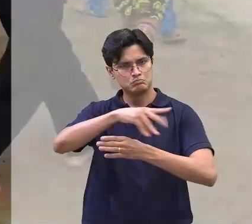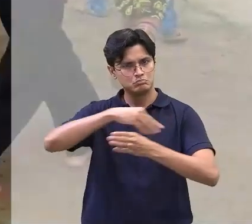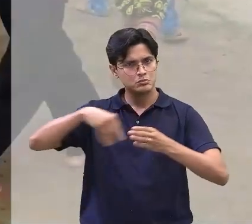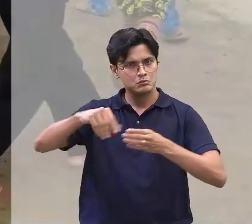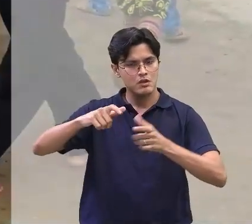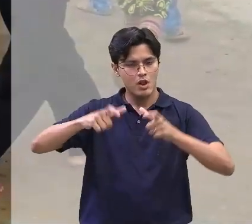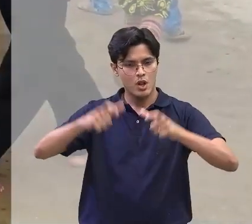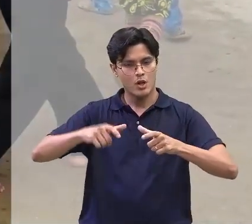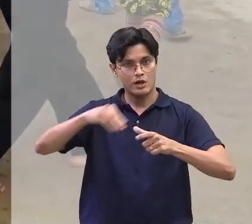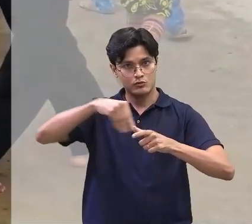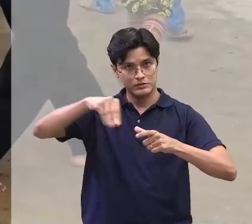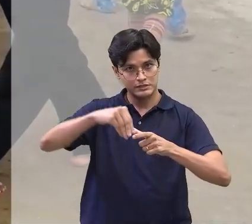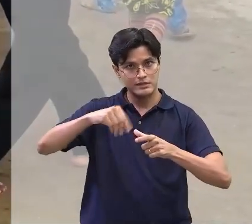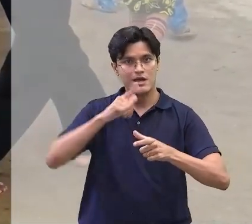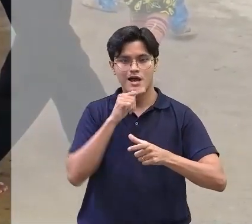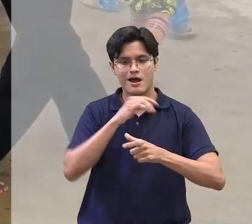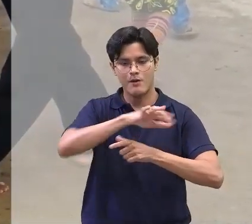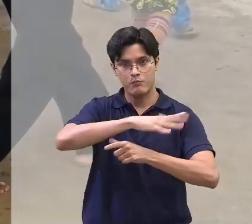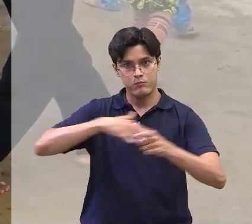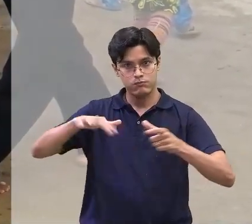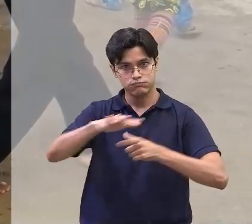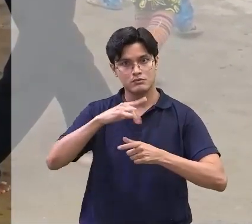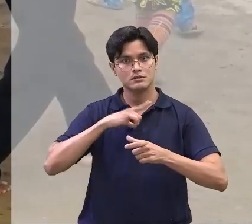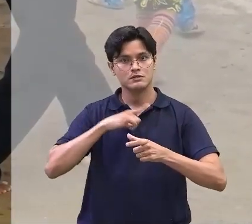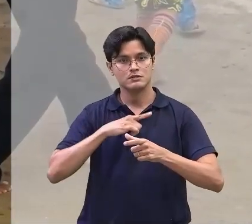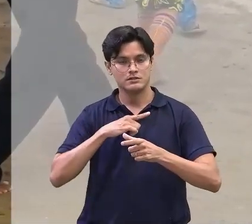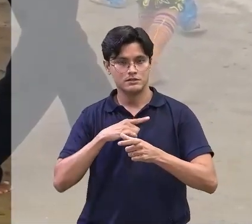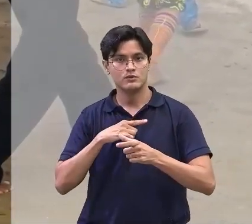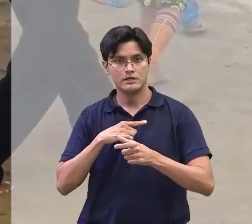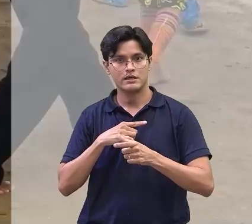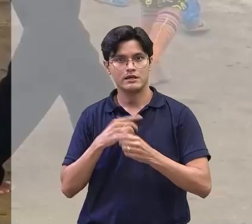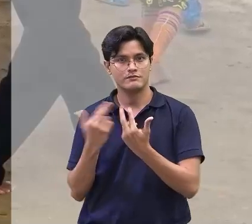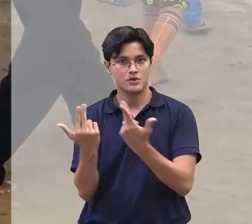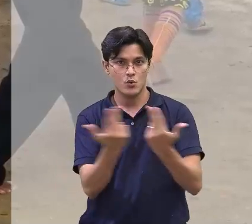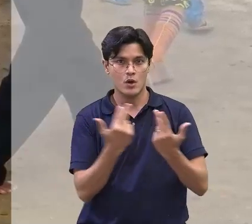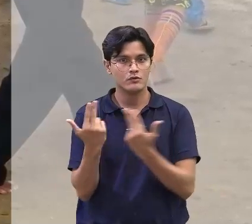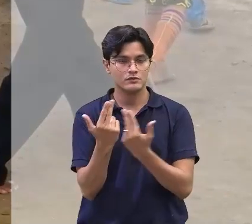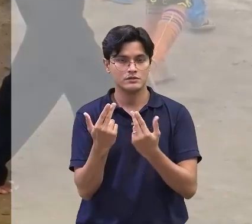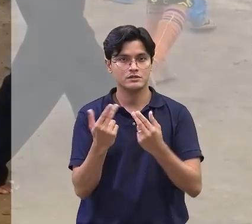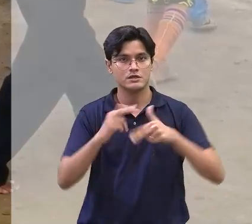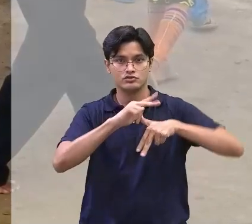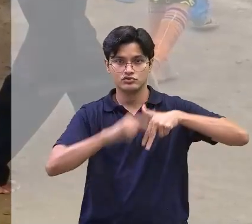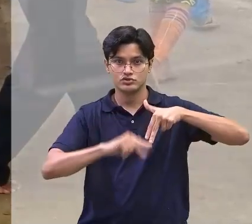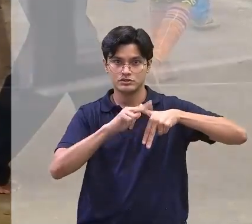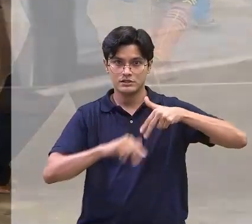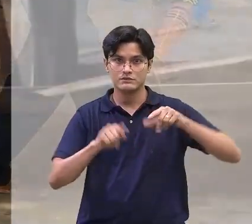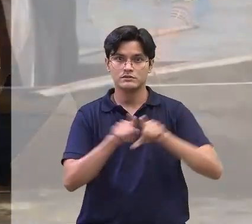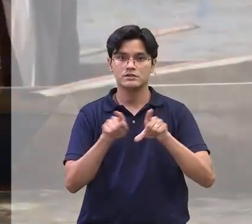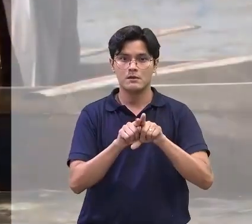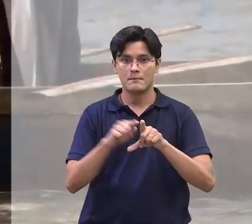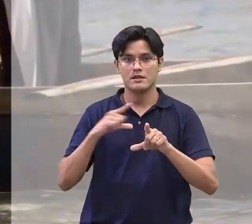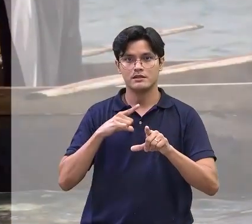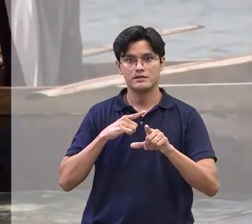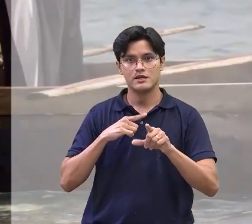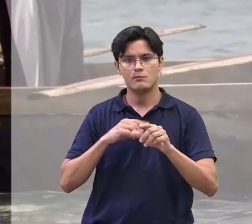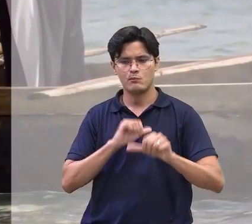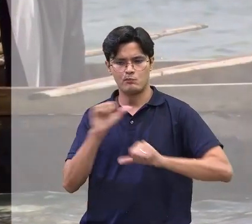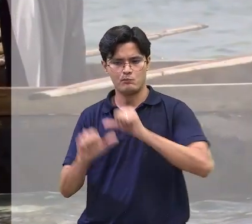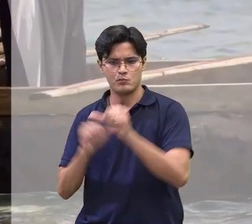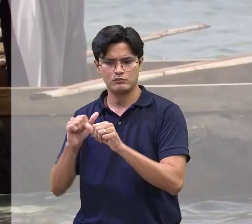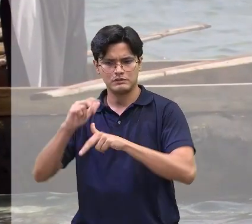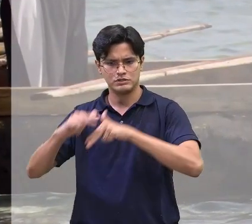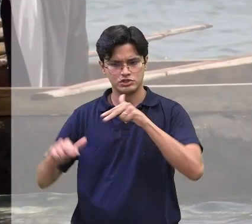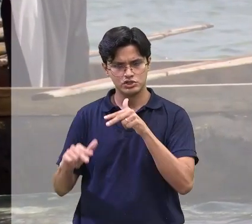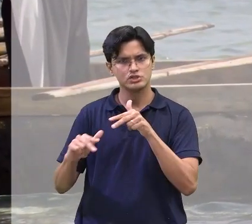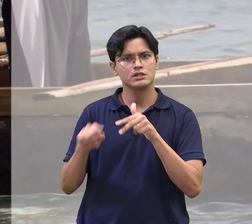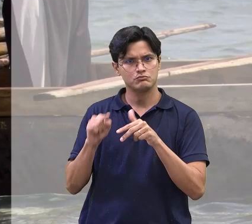tradição mais curiosa do arquipélago é a igualdade de gênero e a completa tolerância da fluidez de gênero. Para a subsistência, esses